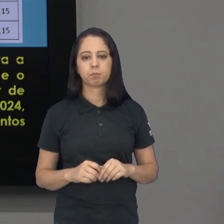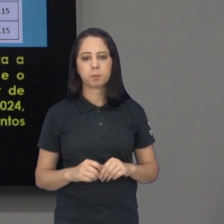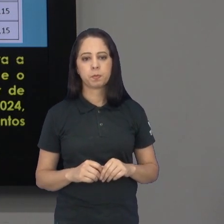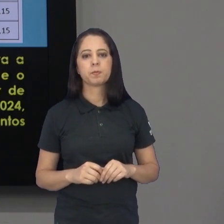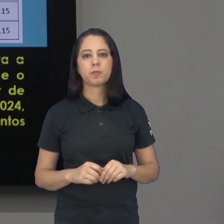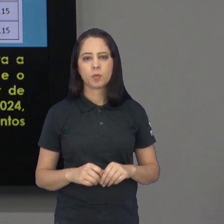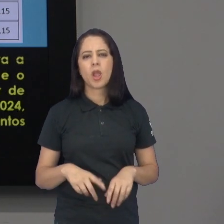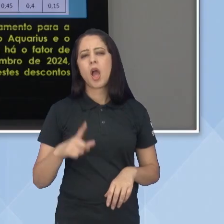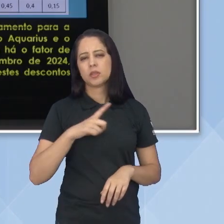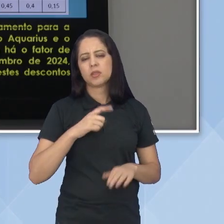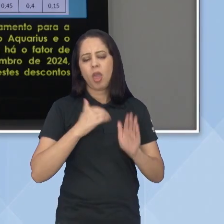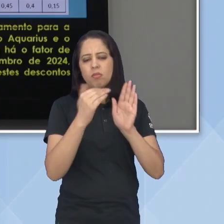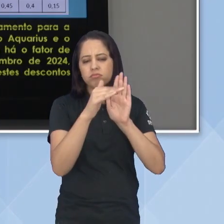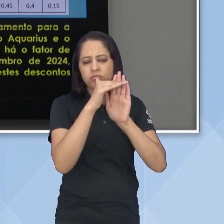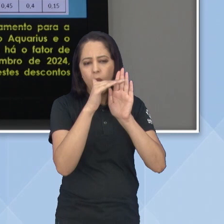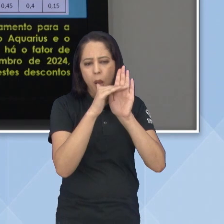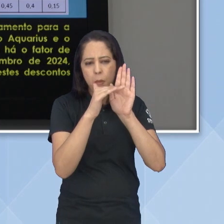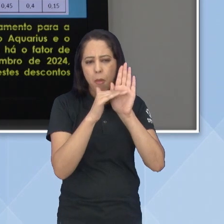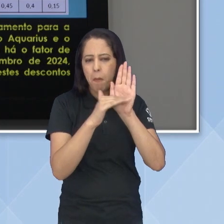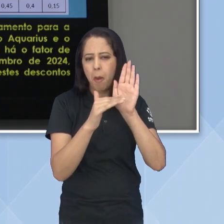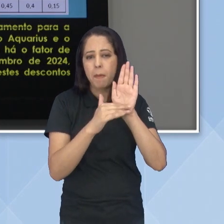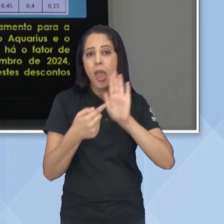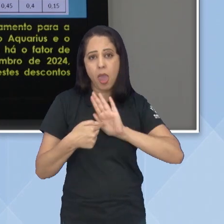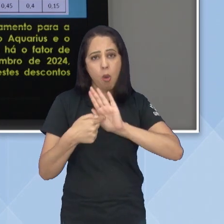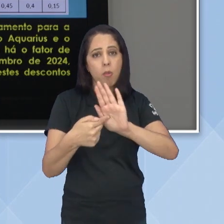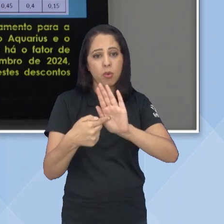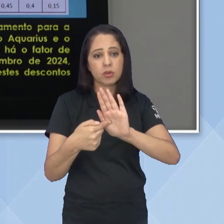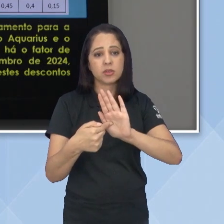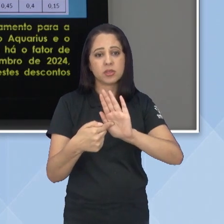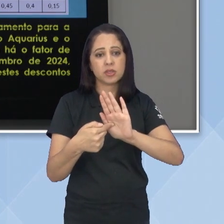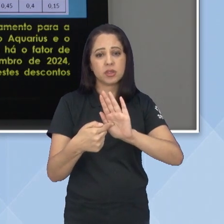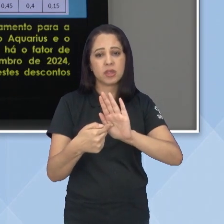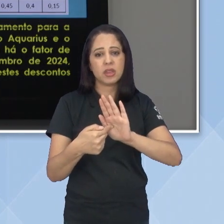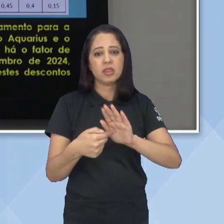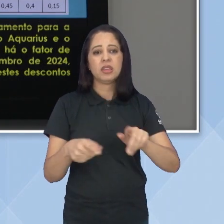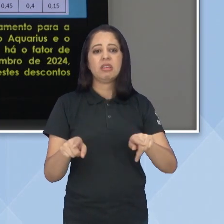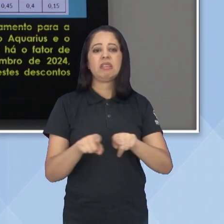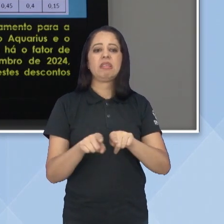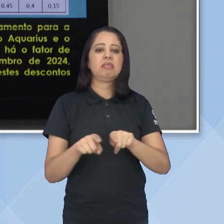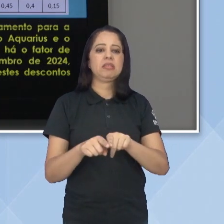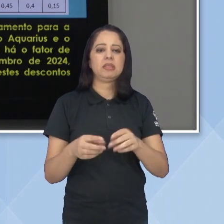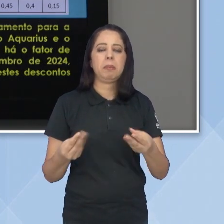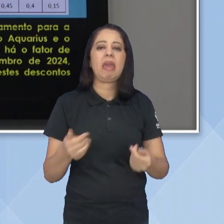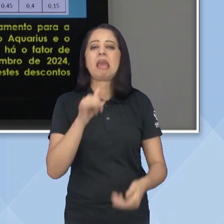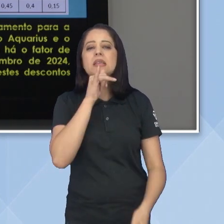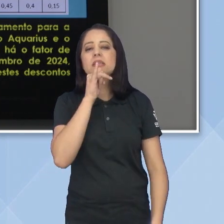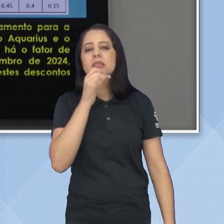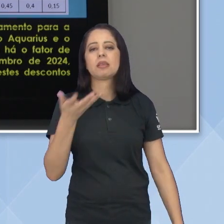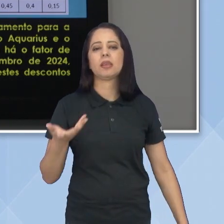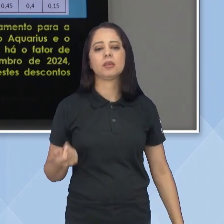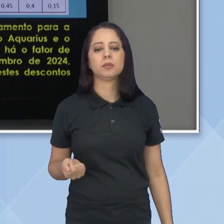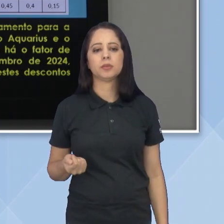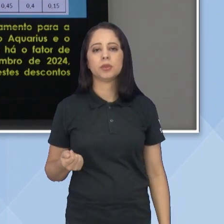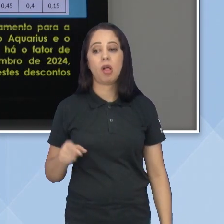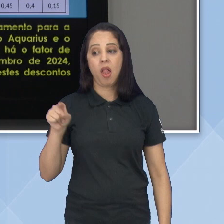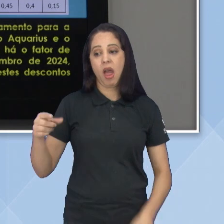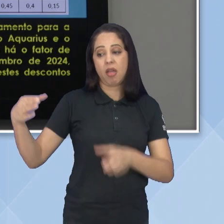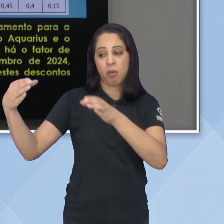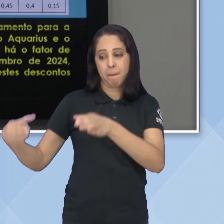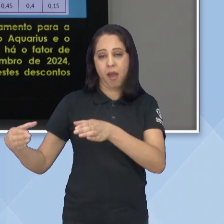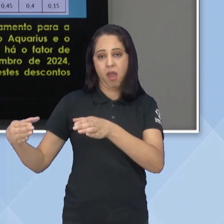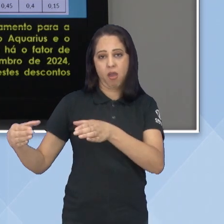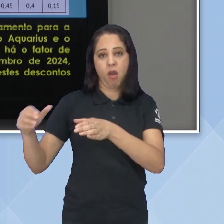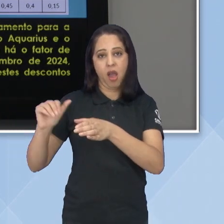muitos apontamentos. O adensamento máximo que cabe, lá por exemplo, na Vila Diana,